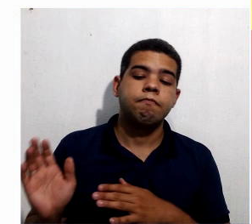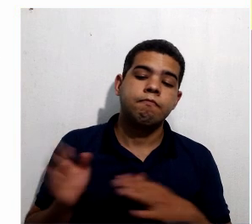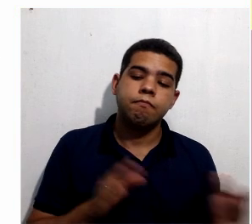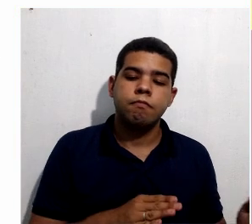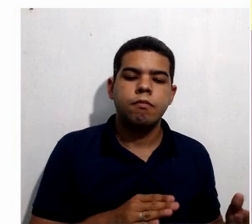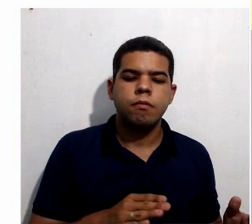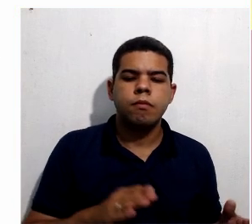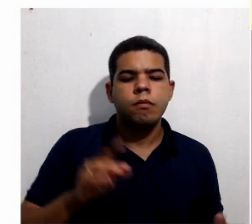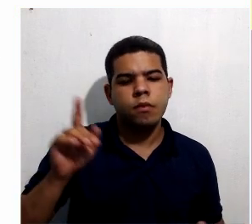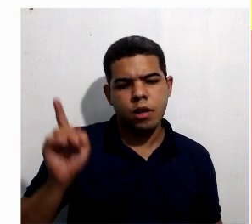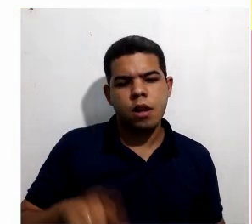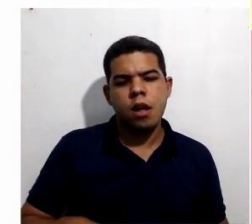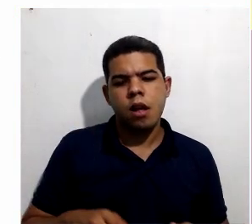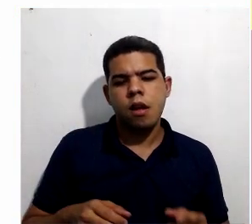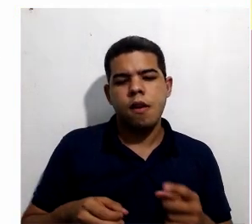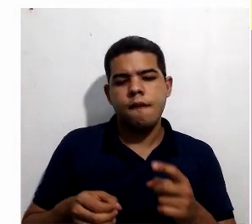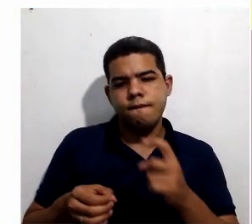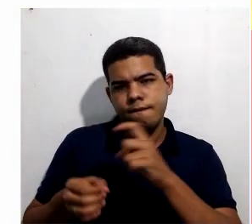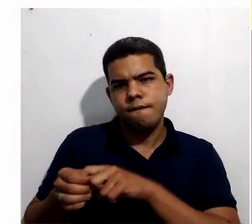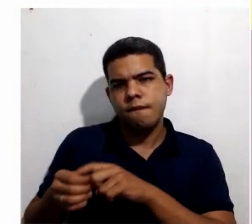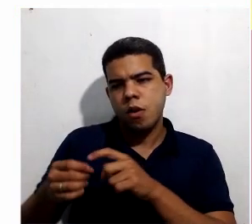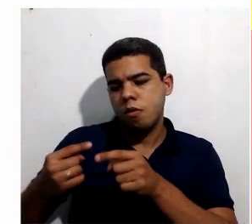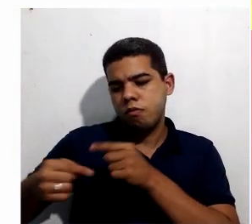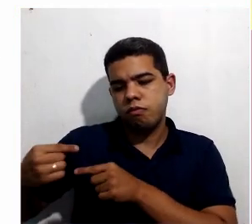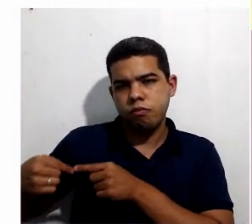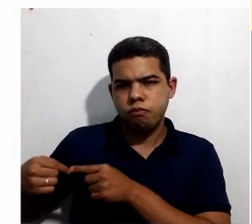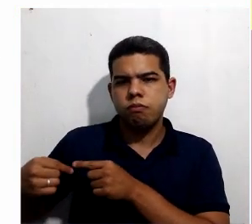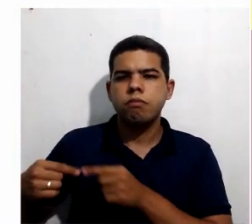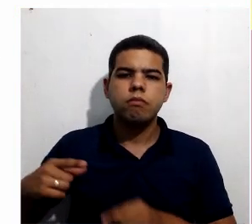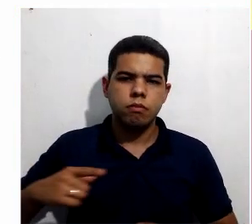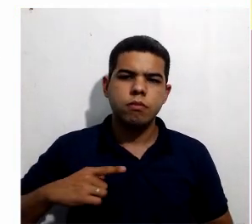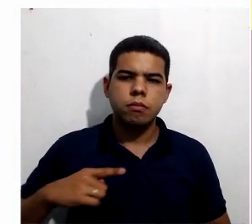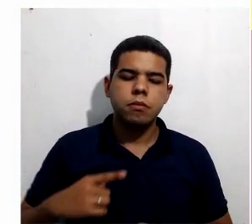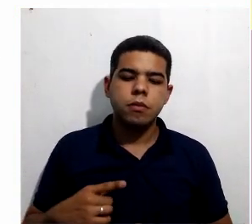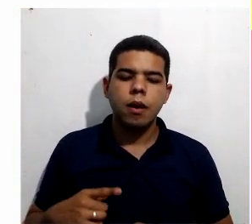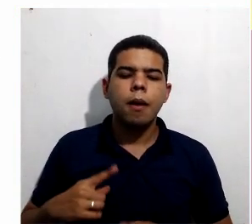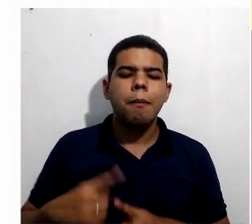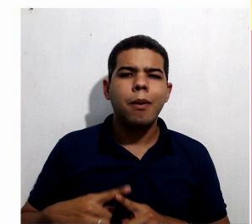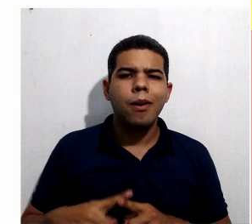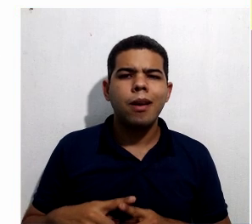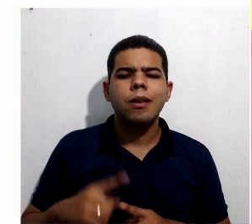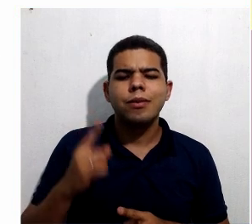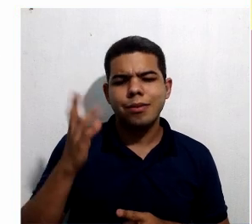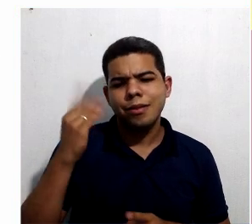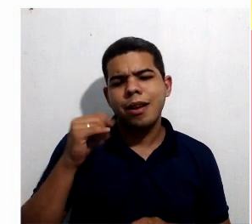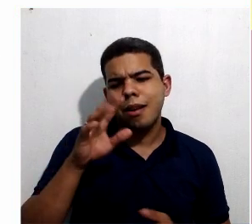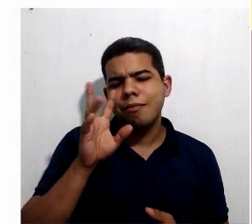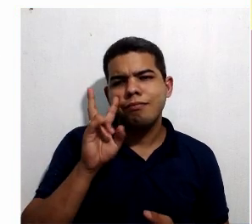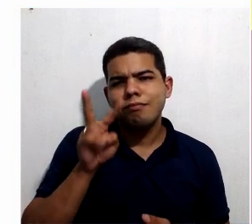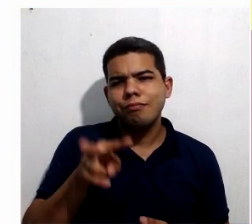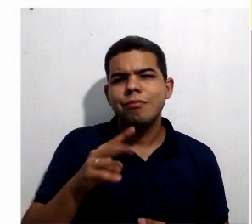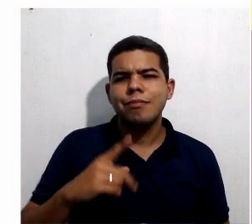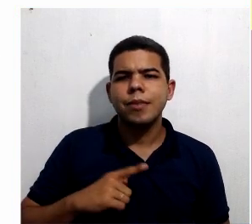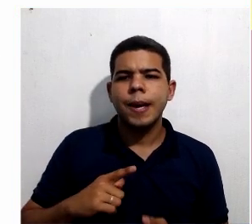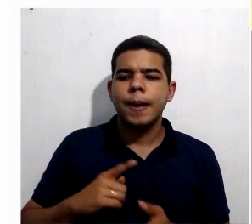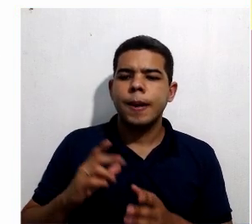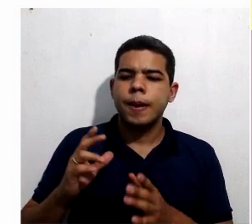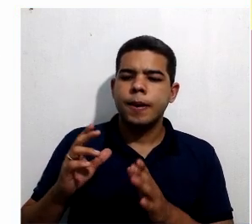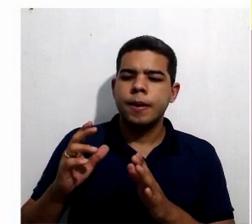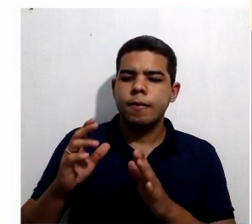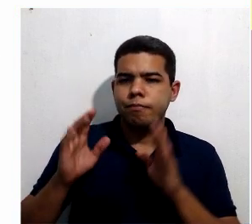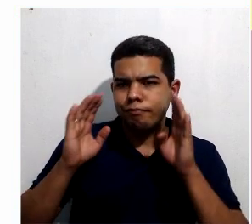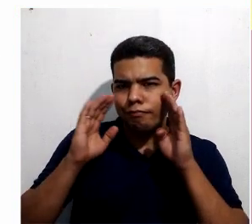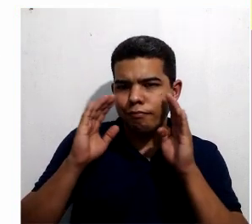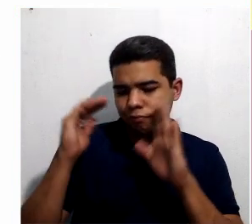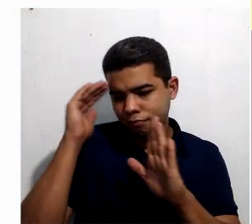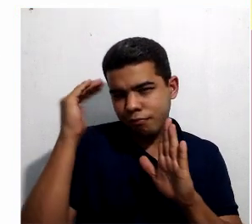Essa sequência é recursiva. Só para você relembrar, ela é recursiva porque você já consegue observar que existe